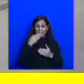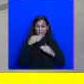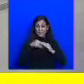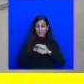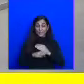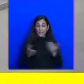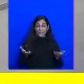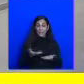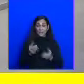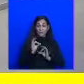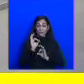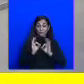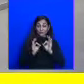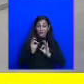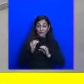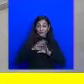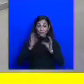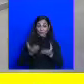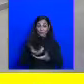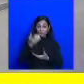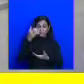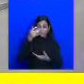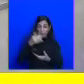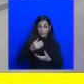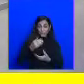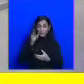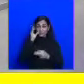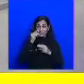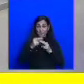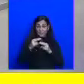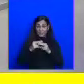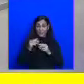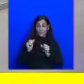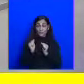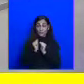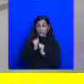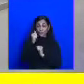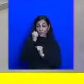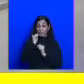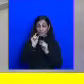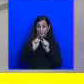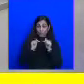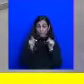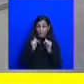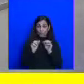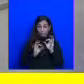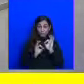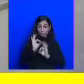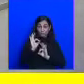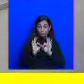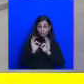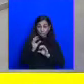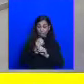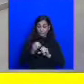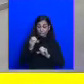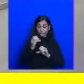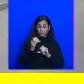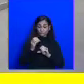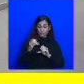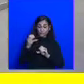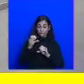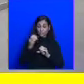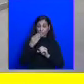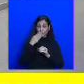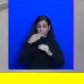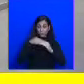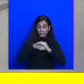Agora realizaremos o procedimento de reabastecimento do Globo. A Sandra, nossa colega da Caixa, a Beth, nossa garota da sorte, vão recolher as dezenas